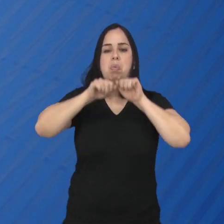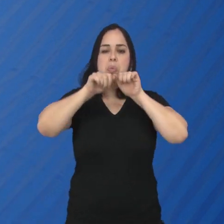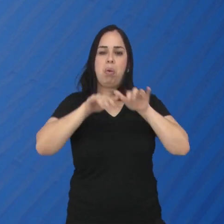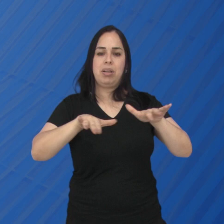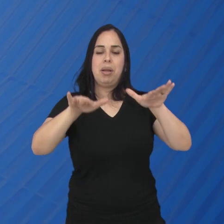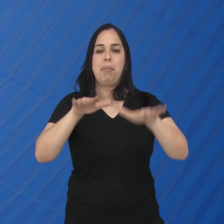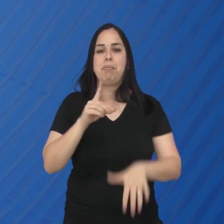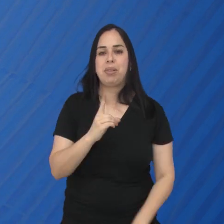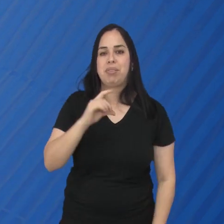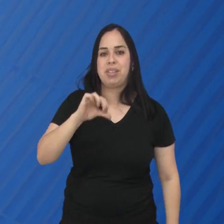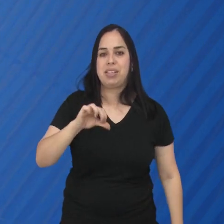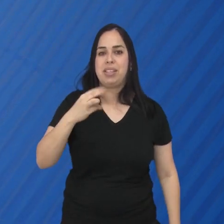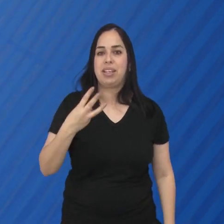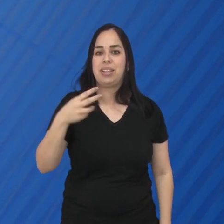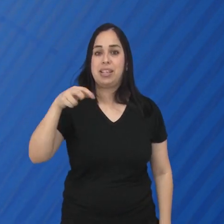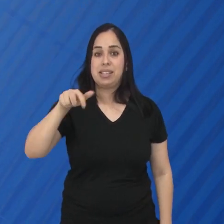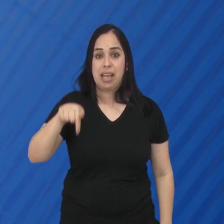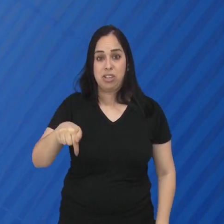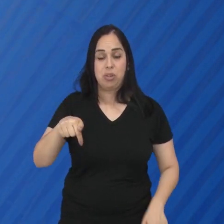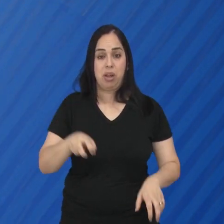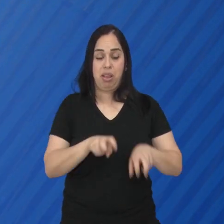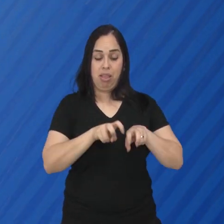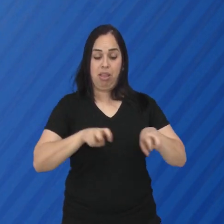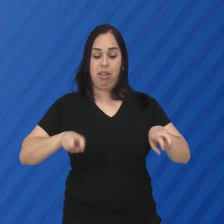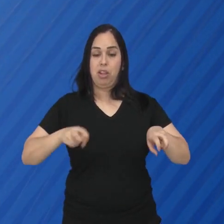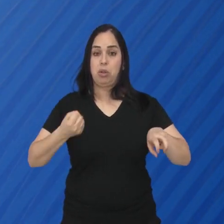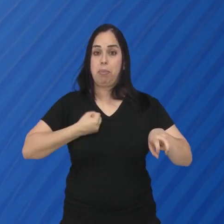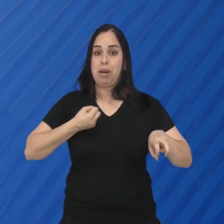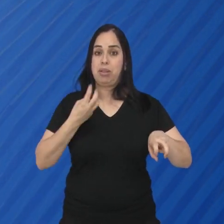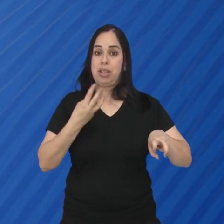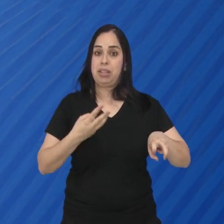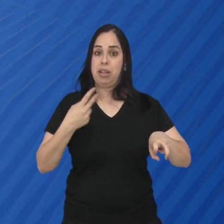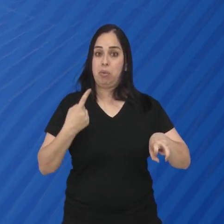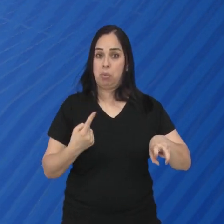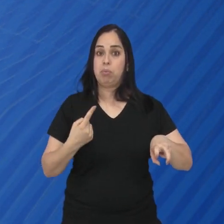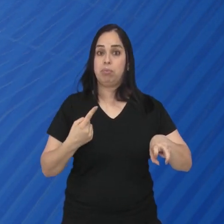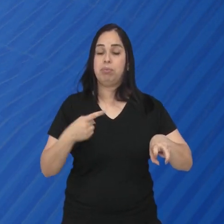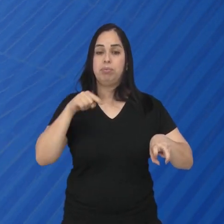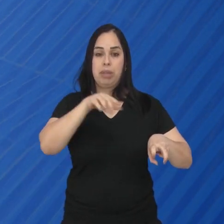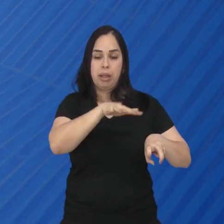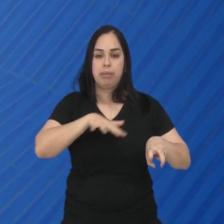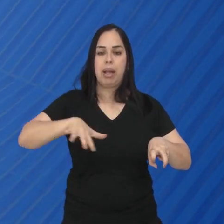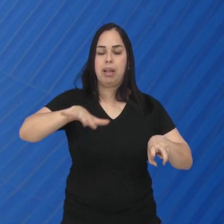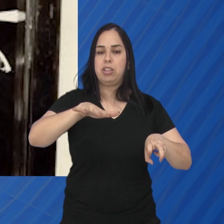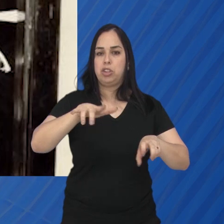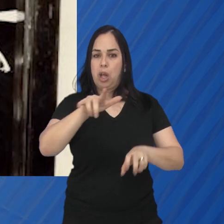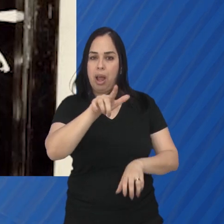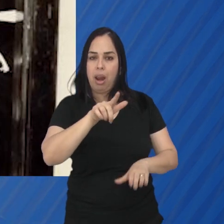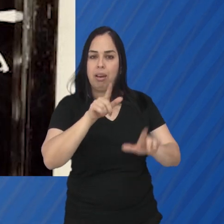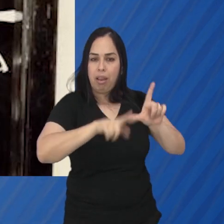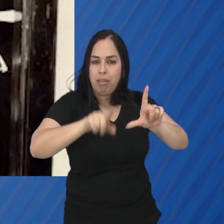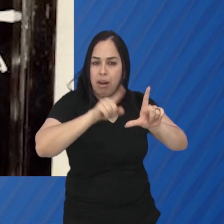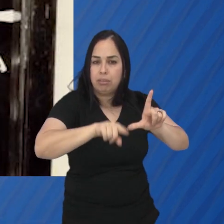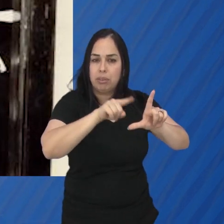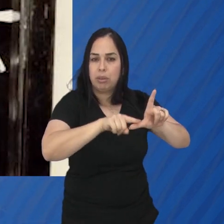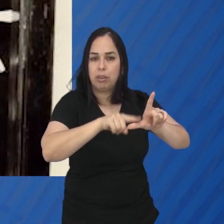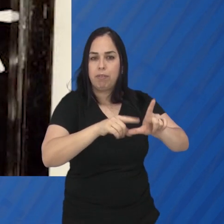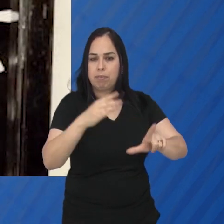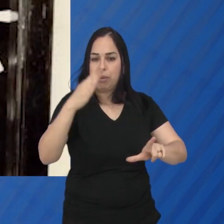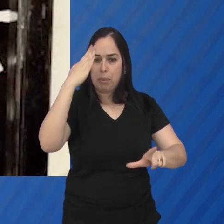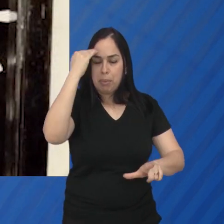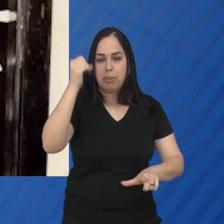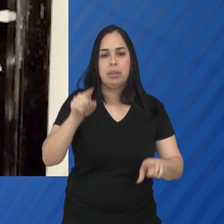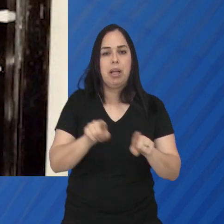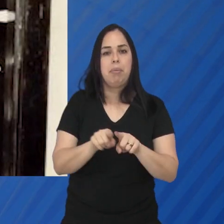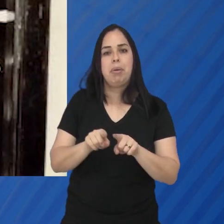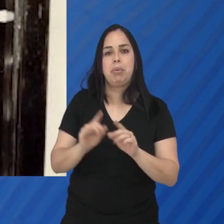Em 1937, ocupou a cadeira 31 da Academia Brasileira de Letras. Entre